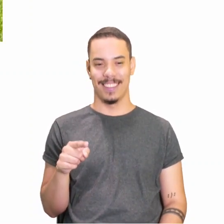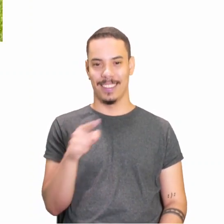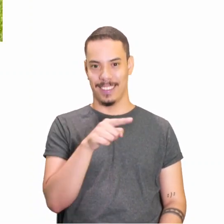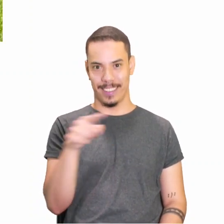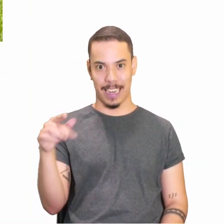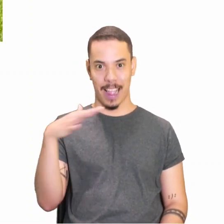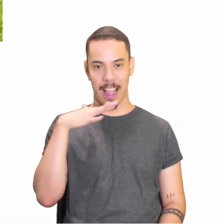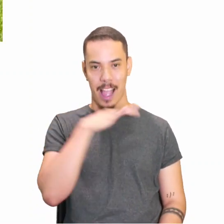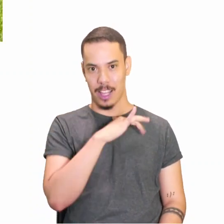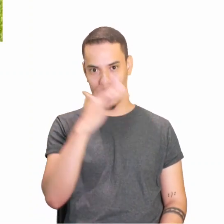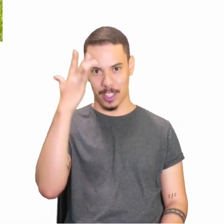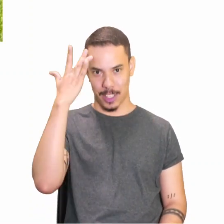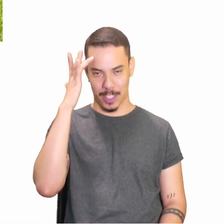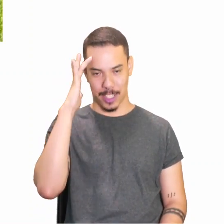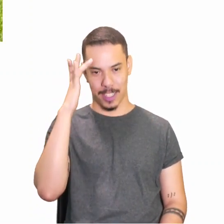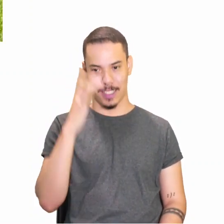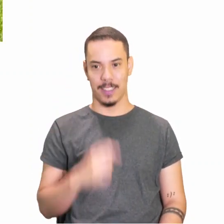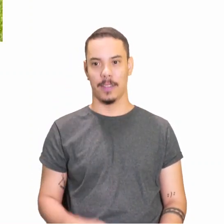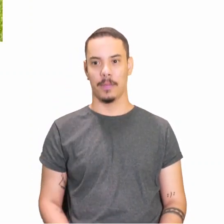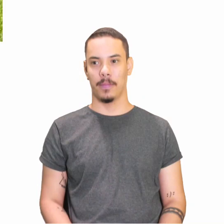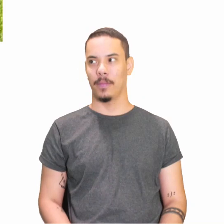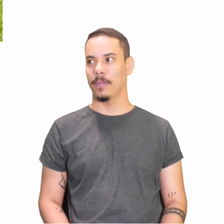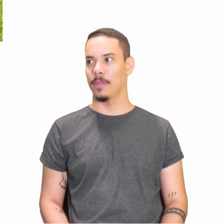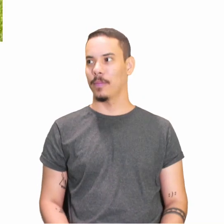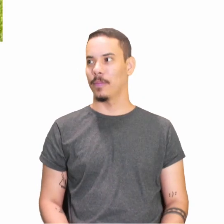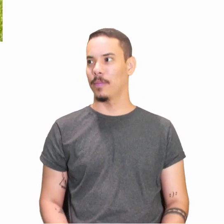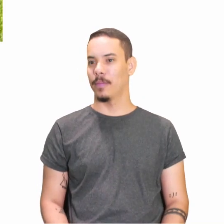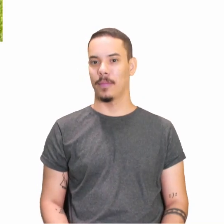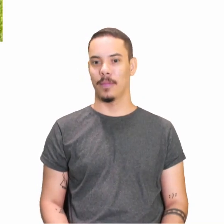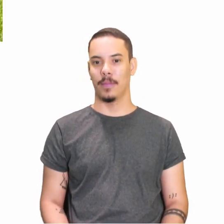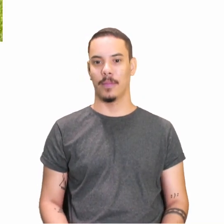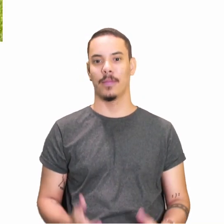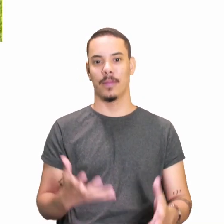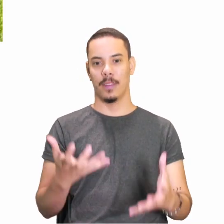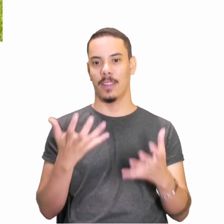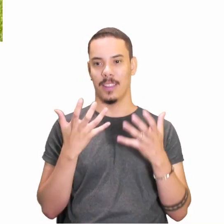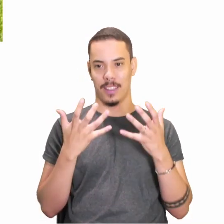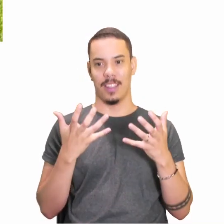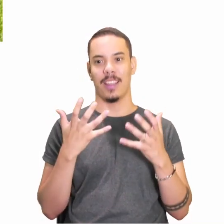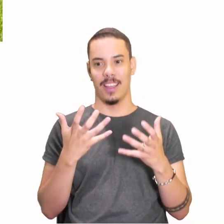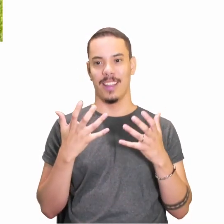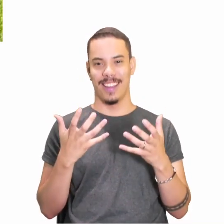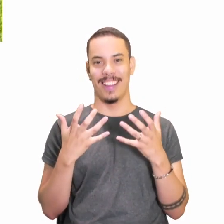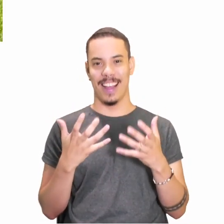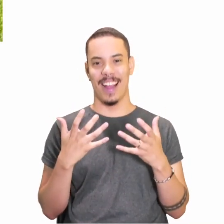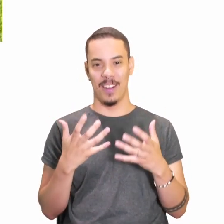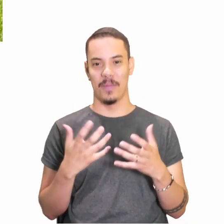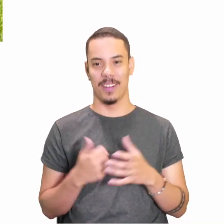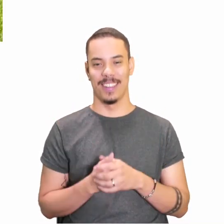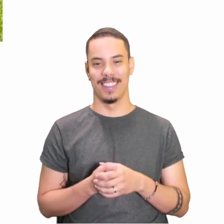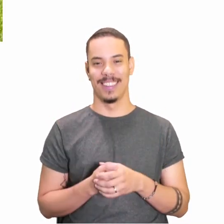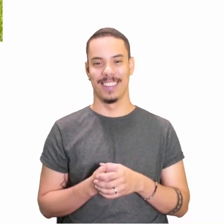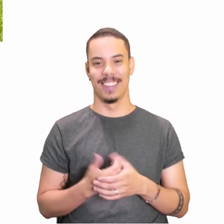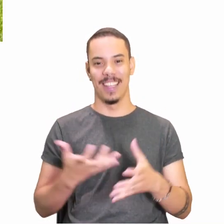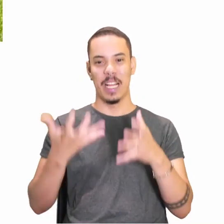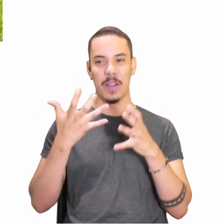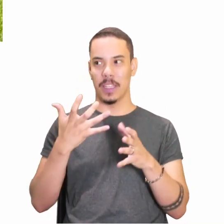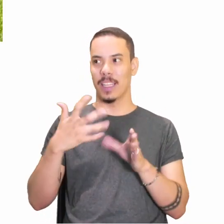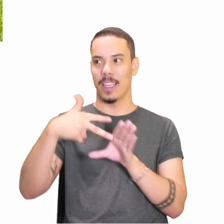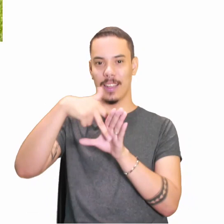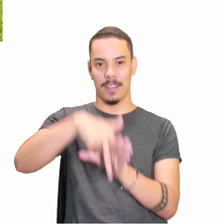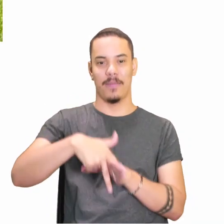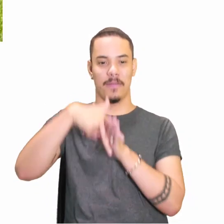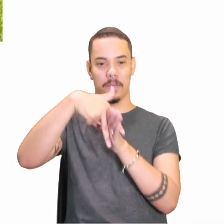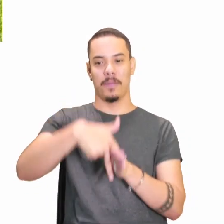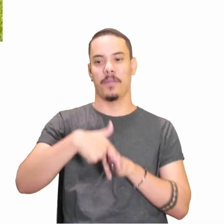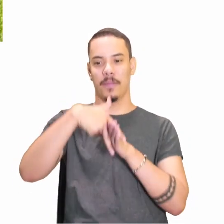lá, aqui nós estamos só na redundância. Eu queria estar na garupa. Garupa, olha. Ali na cela